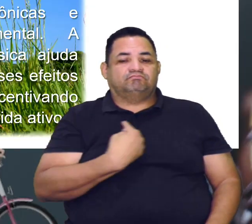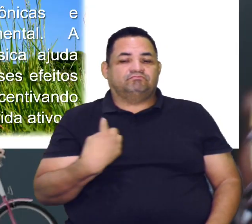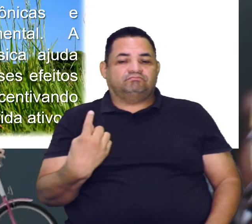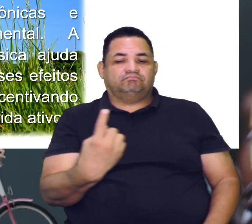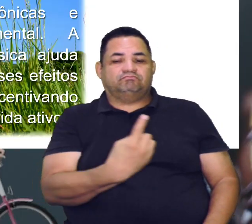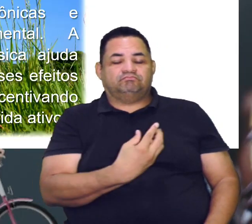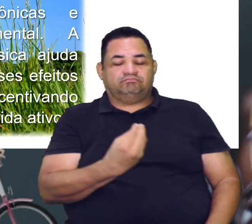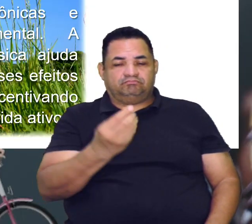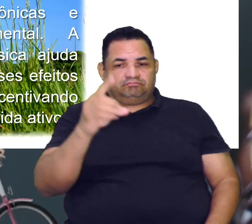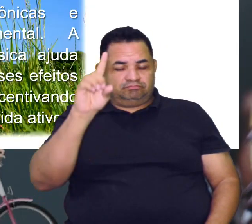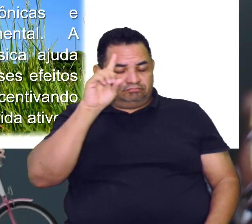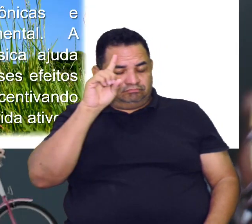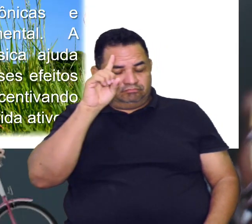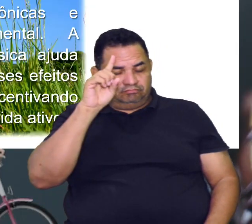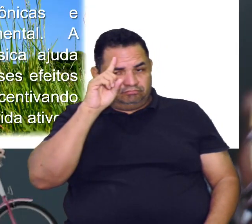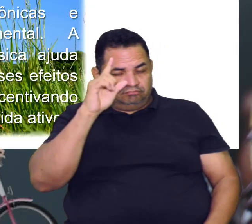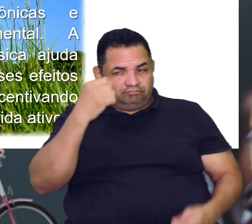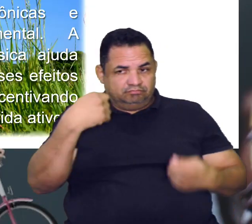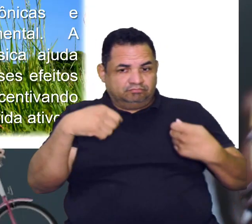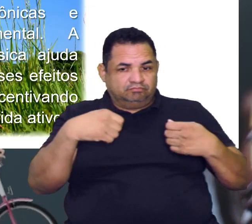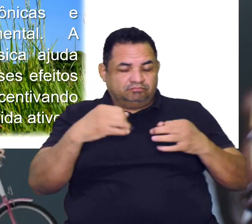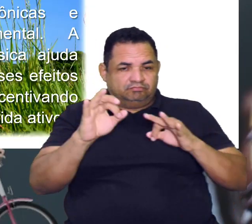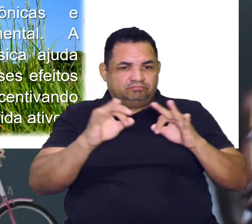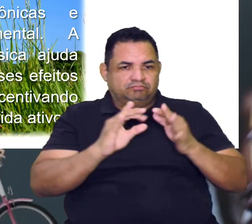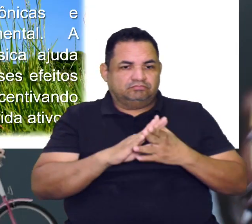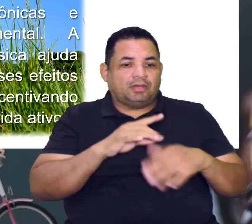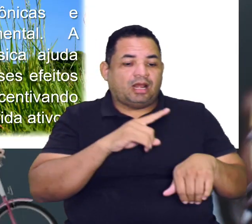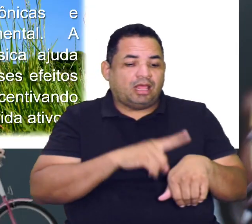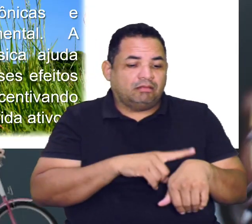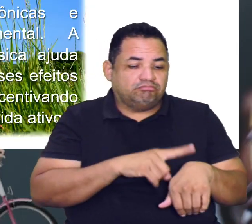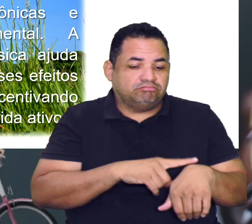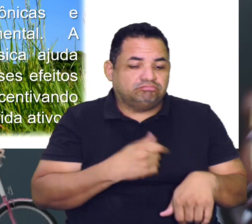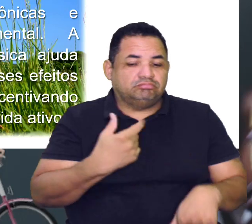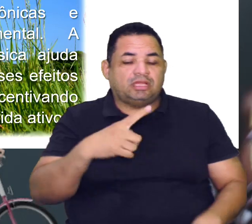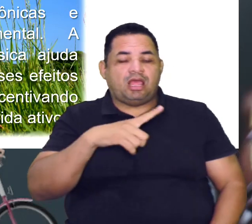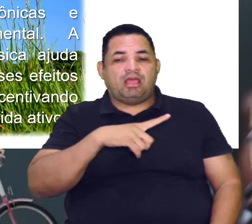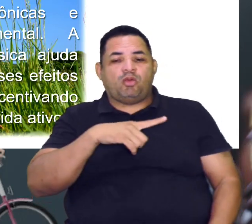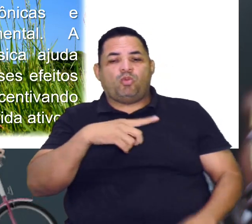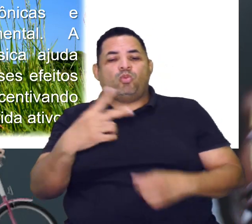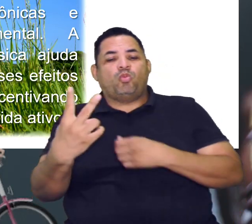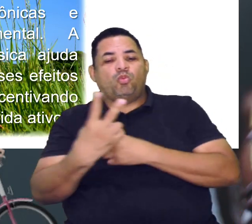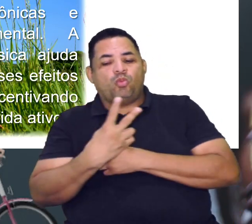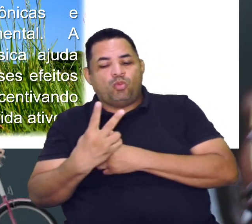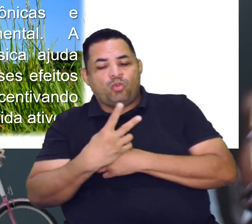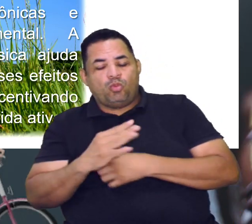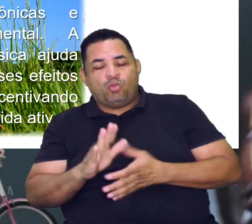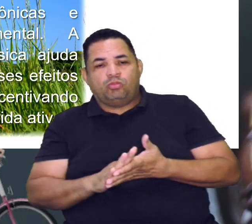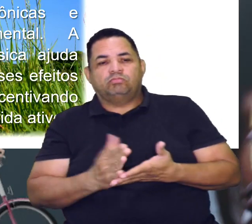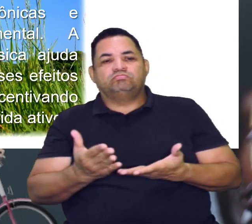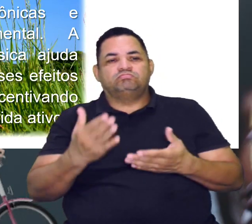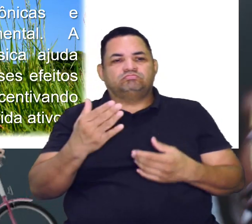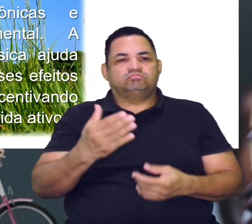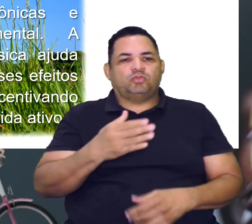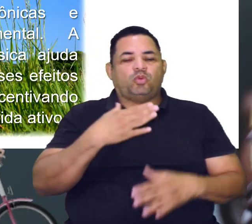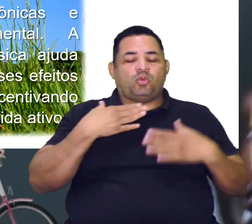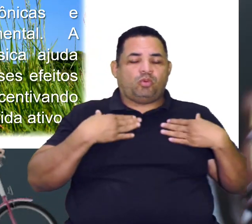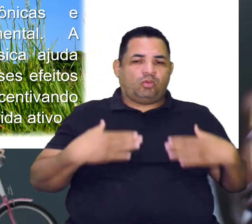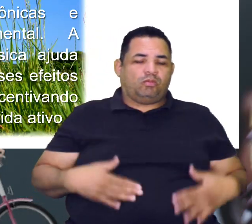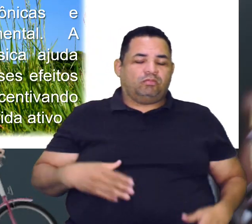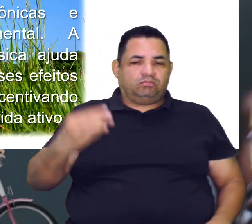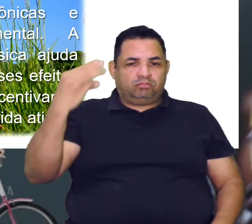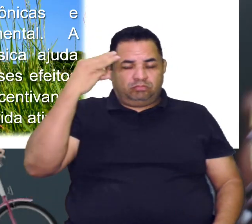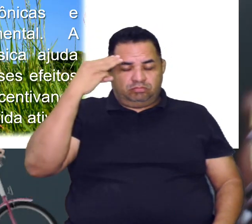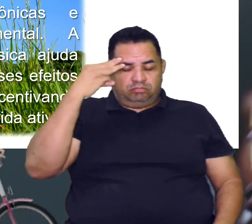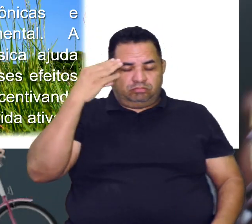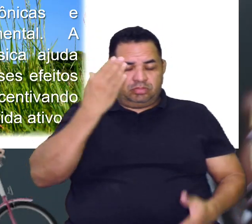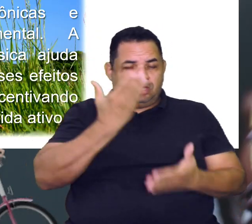dia, precisa fazer parte, a gente precisa deixar um momento para cuidar do nosso corpo, da nossa mente. E